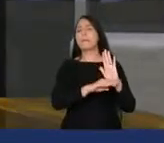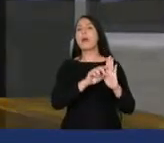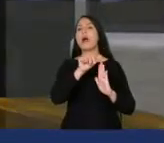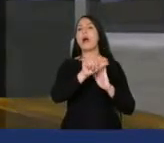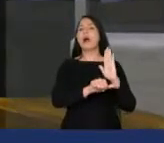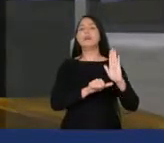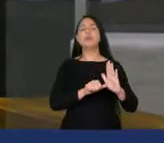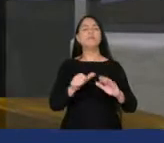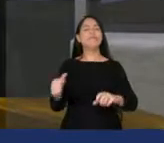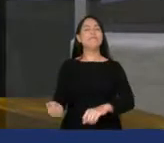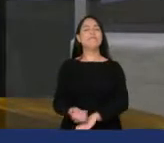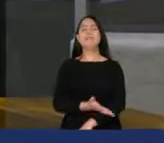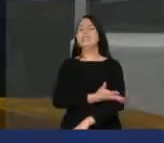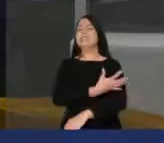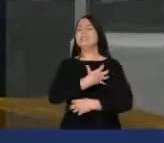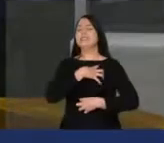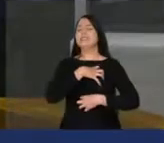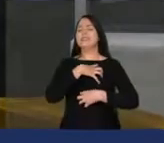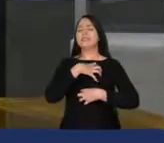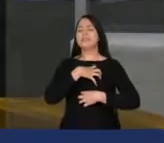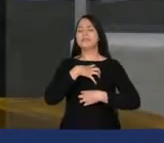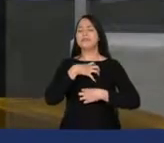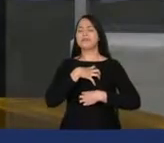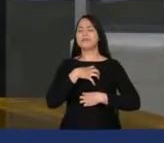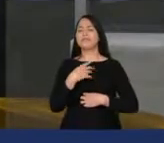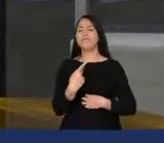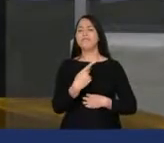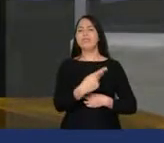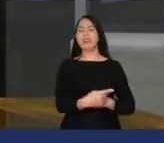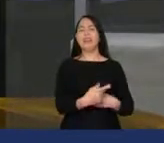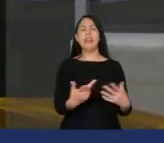emocionante. E com a sua altivez, nos